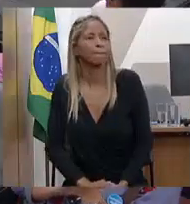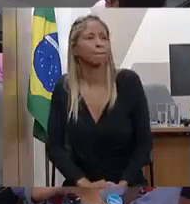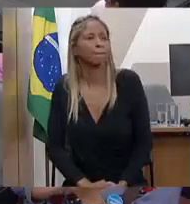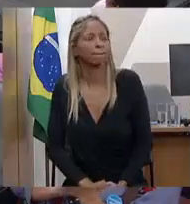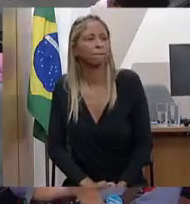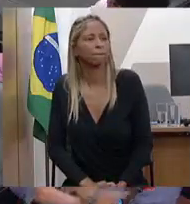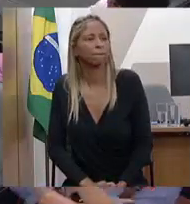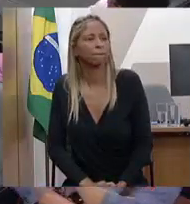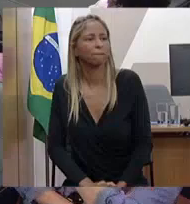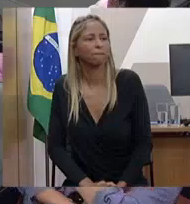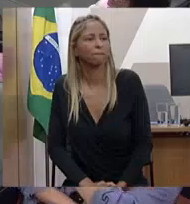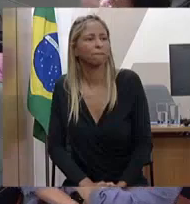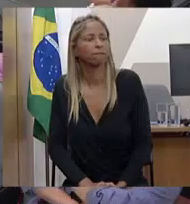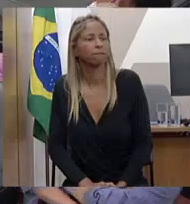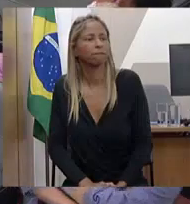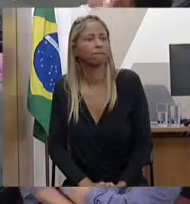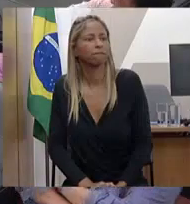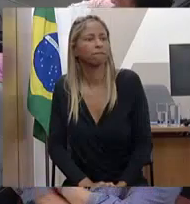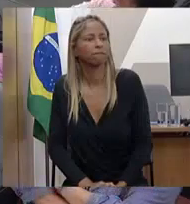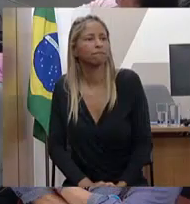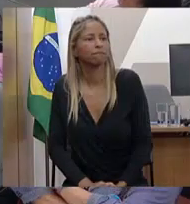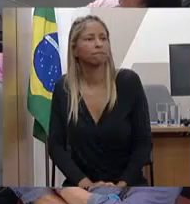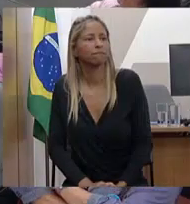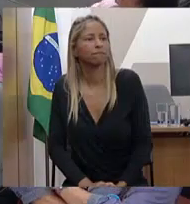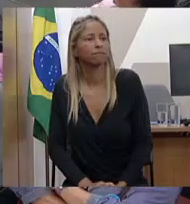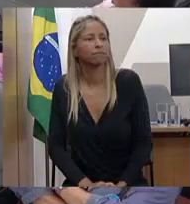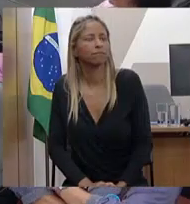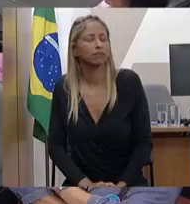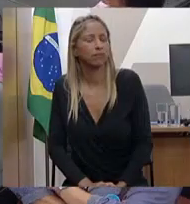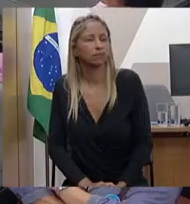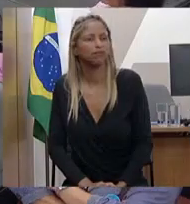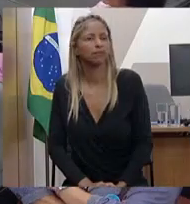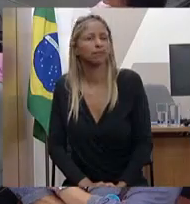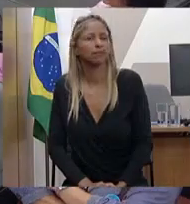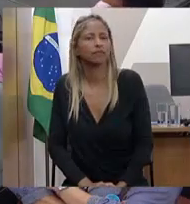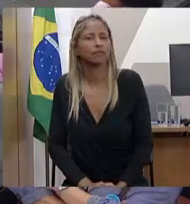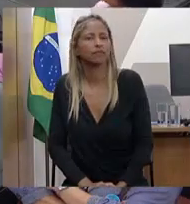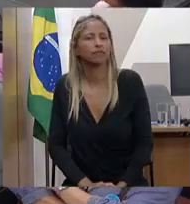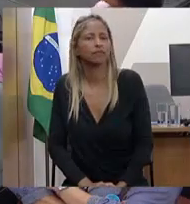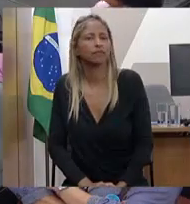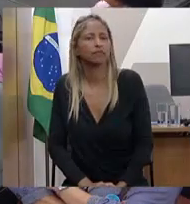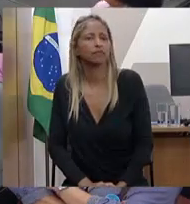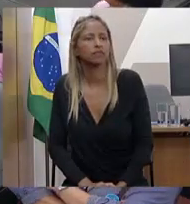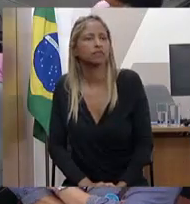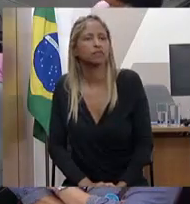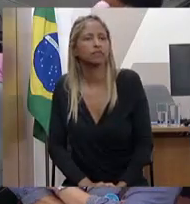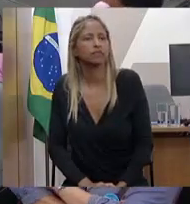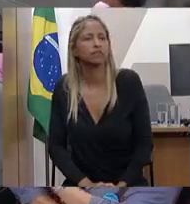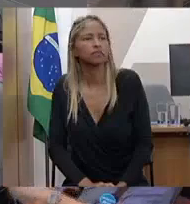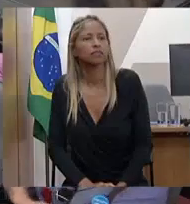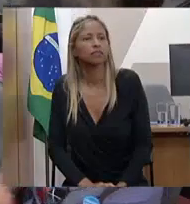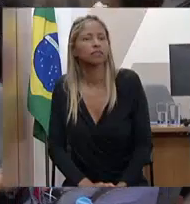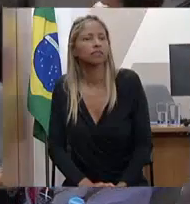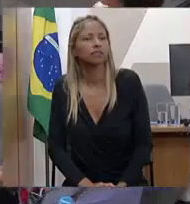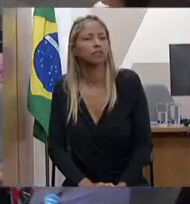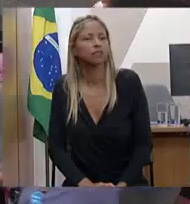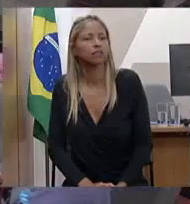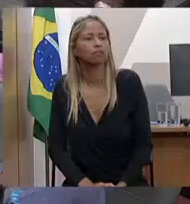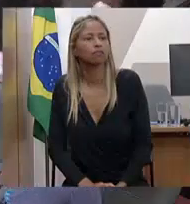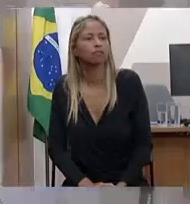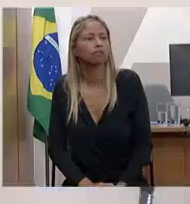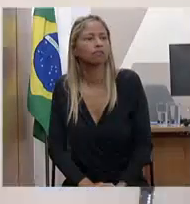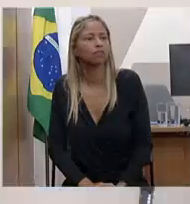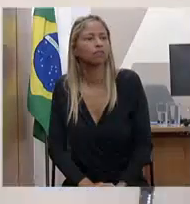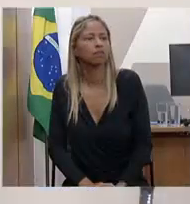Sindicato da indústria da extração de Itamarandiba e tomar Marina próxima companheira